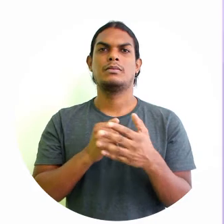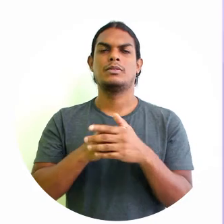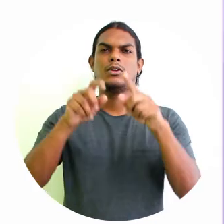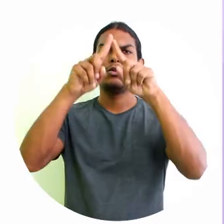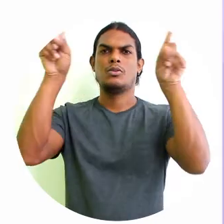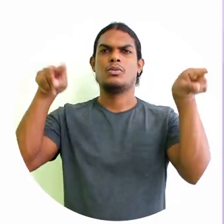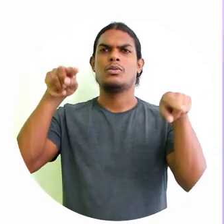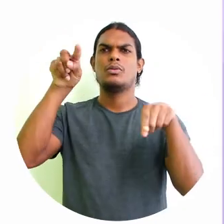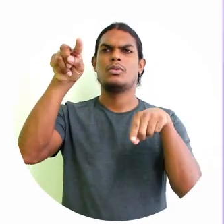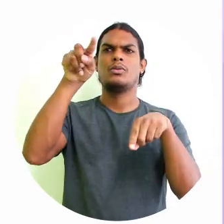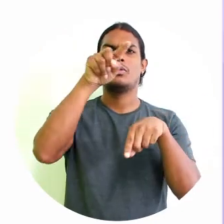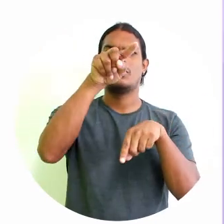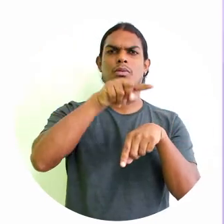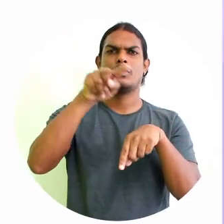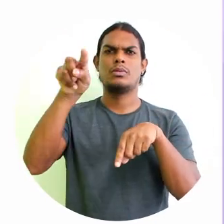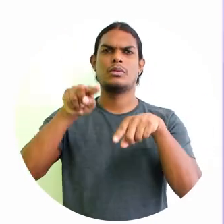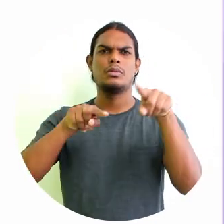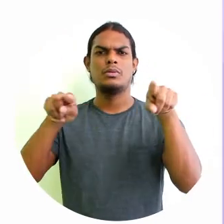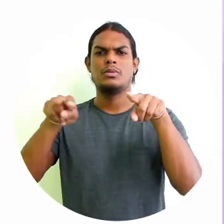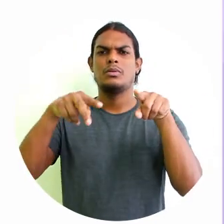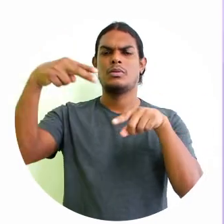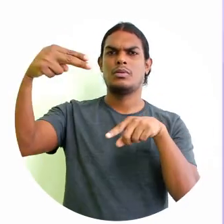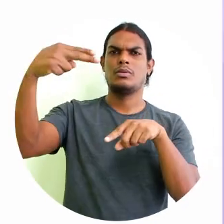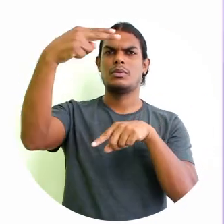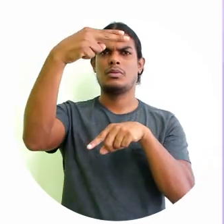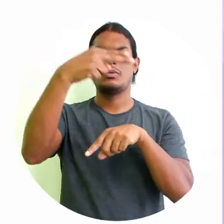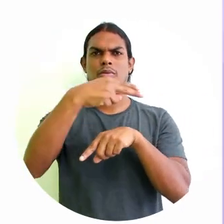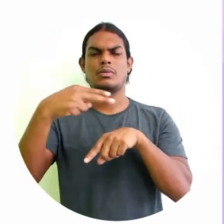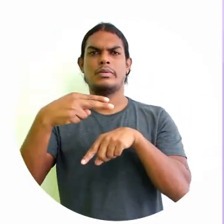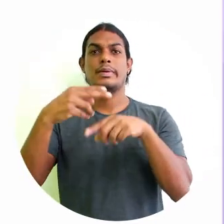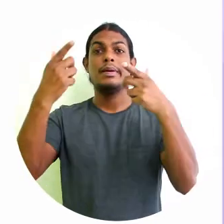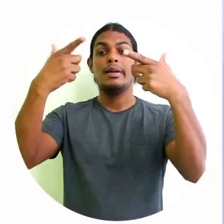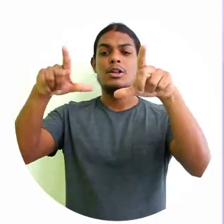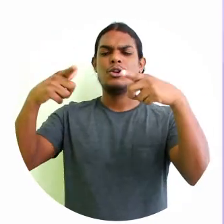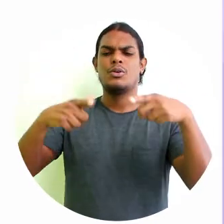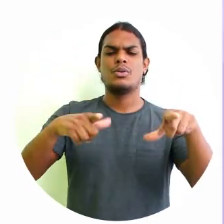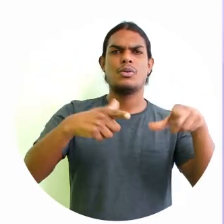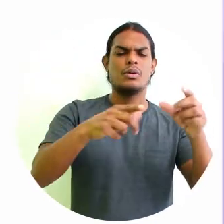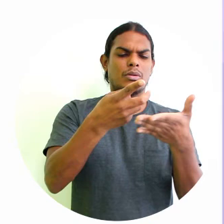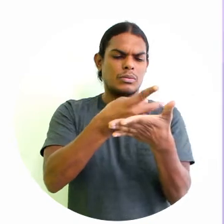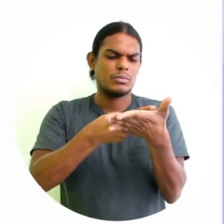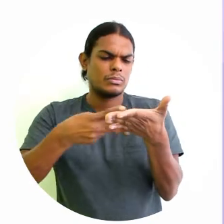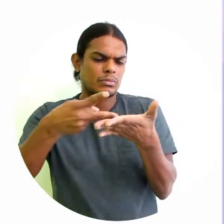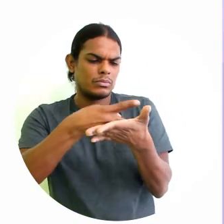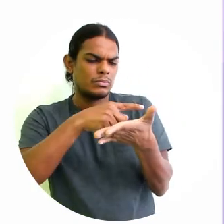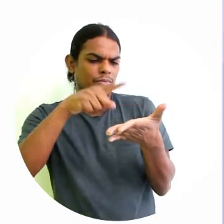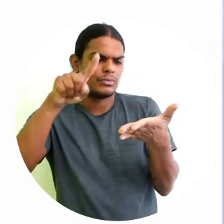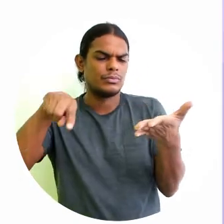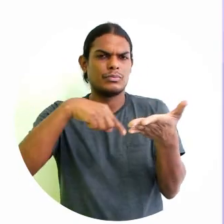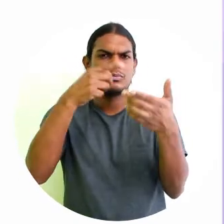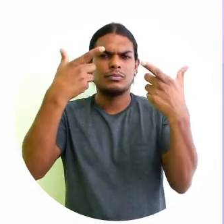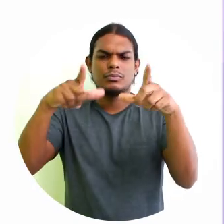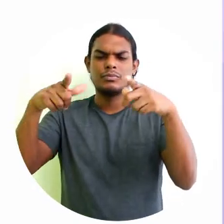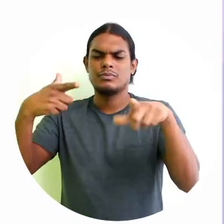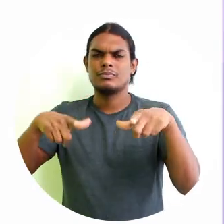parece uma perspectiva diferente. E, mais uma vez, Escher consegue fazer tudo isso utilizando uma única gravura.